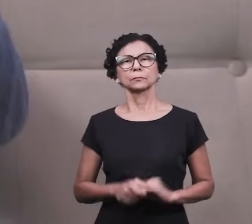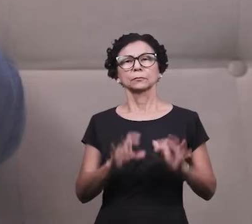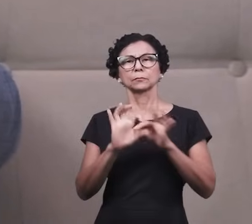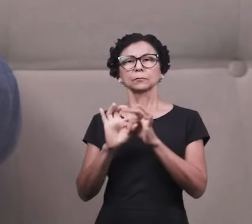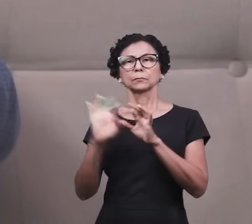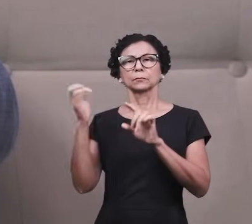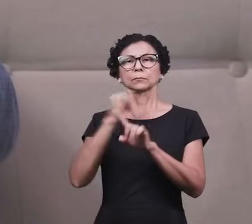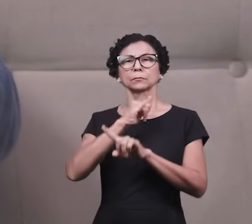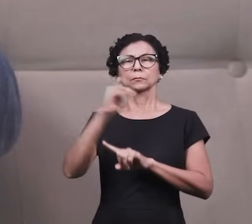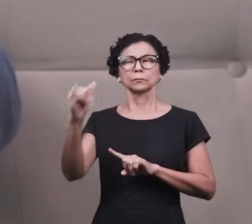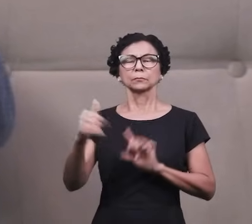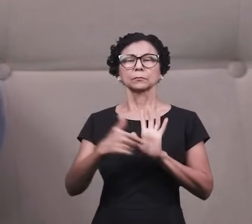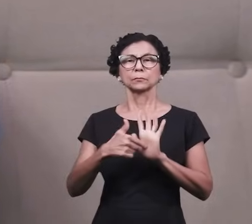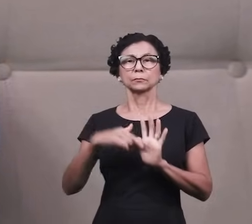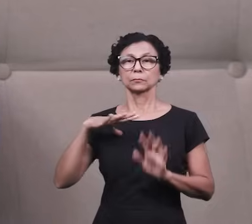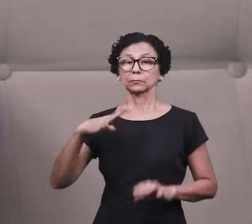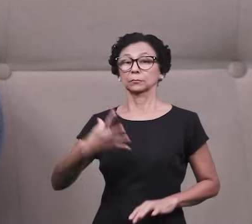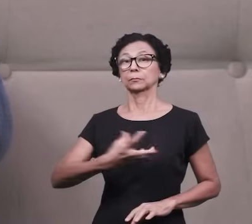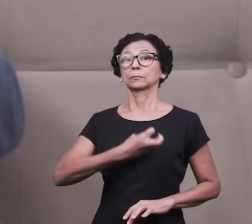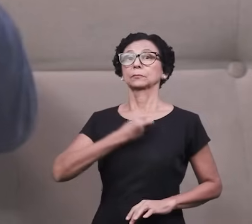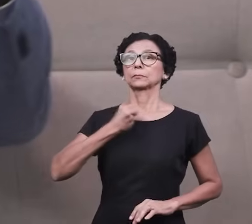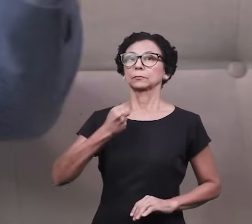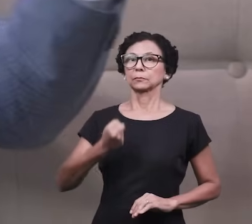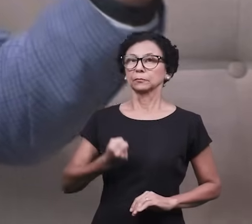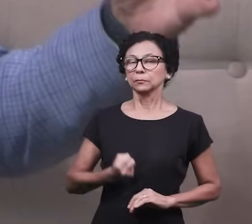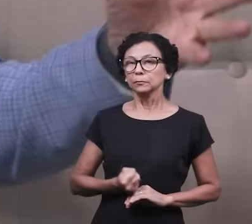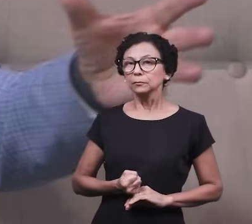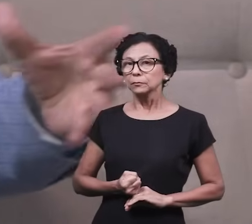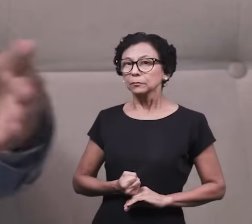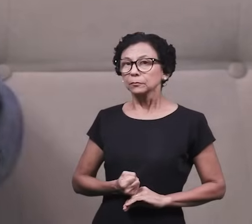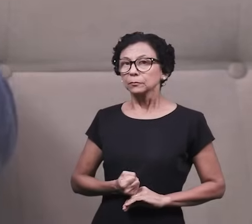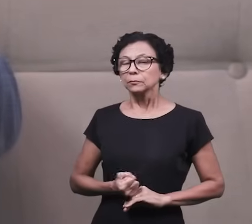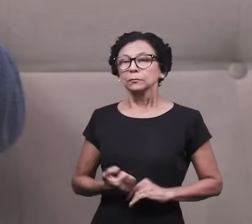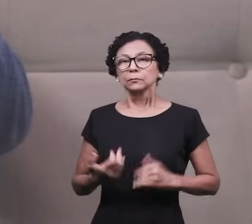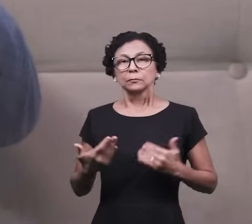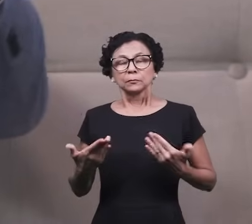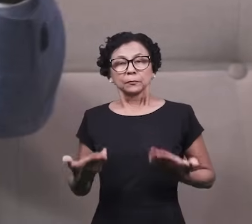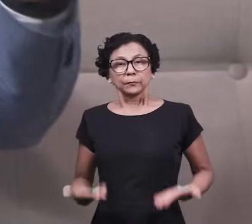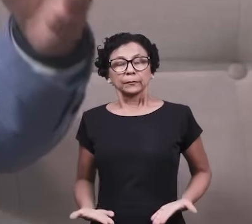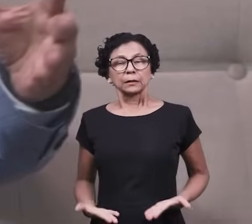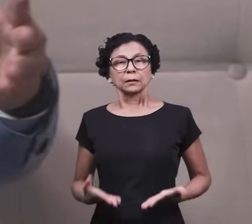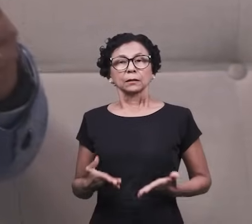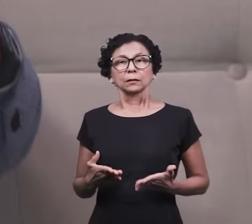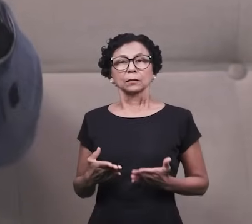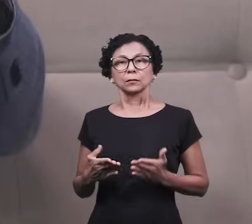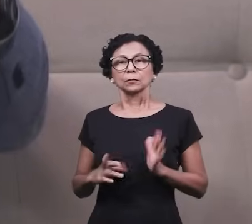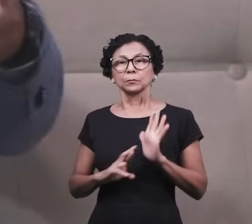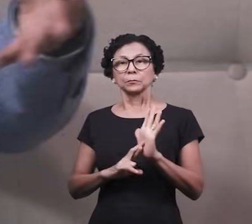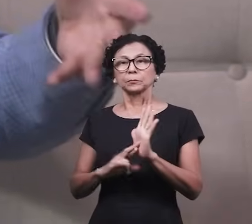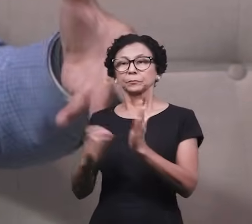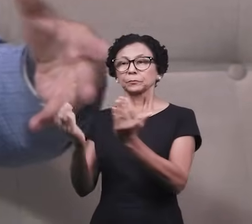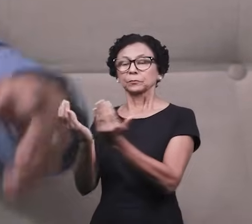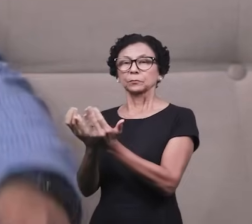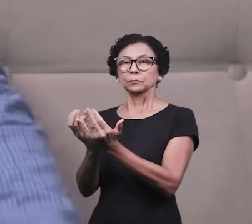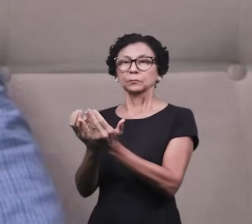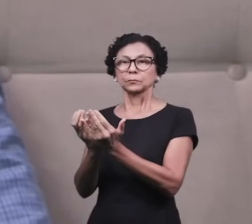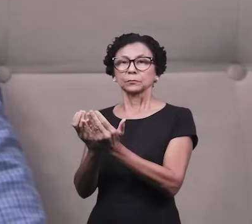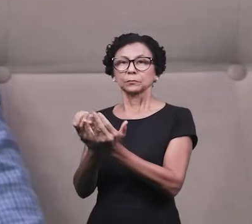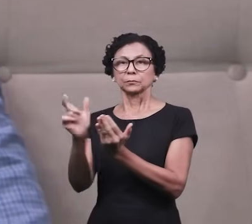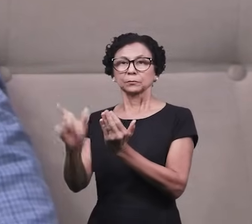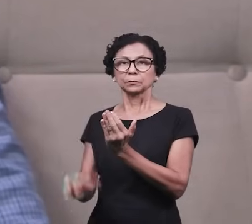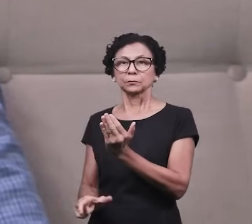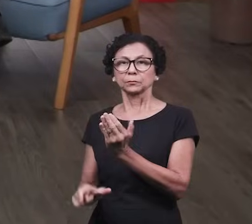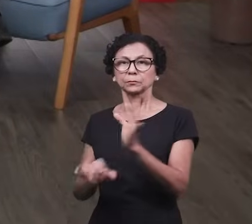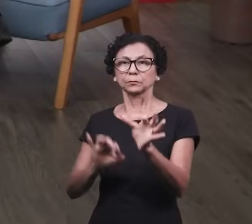a salvação que acontece no corpo. Então, a igreja aí é o crente preparado para o